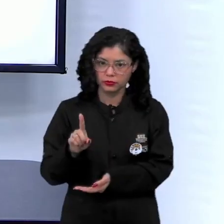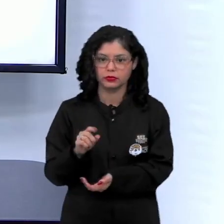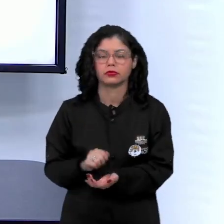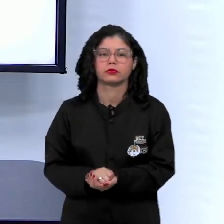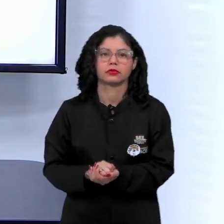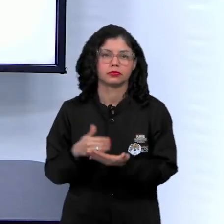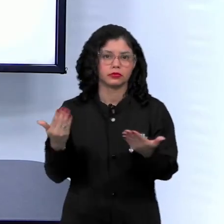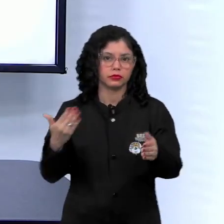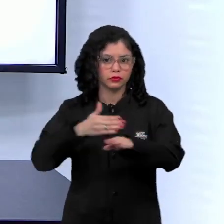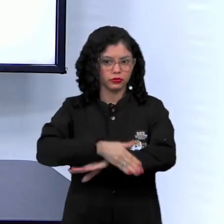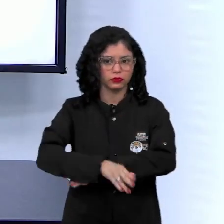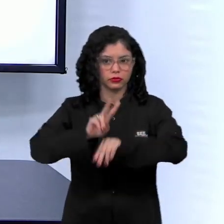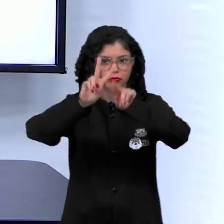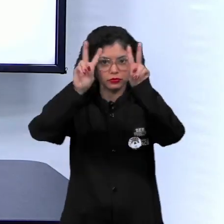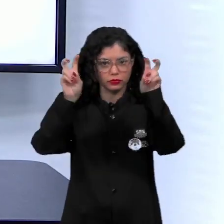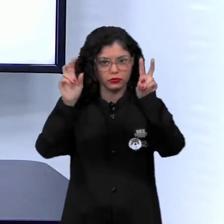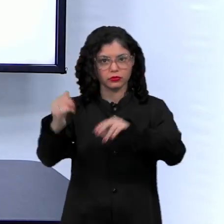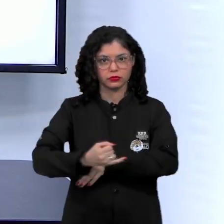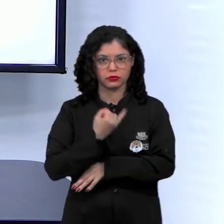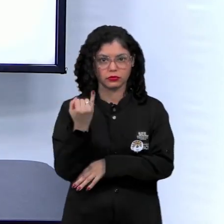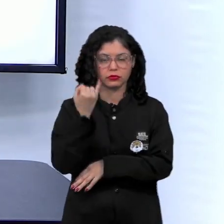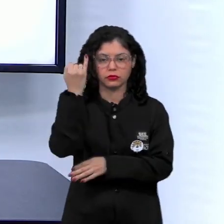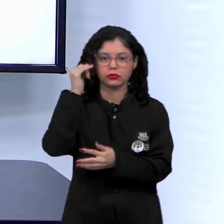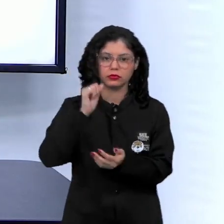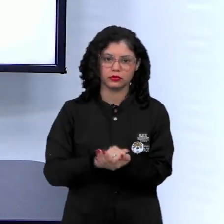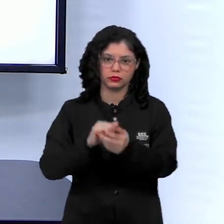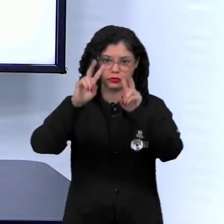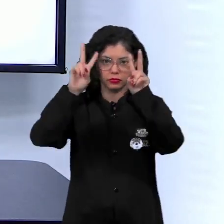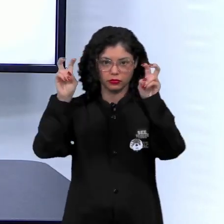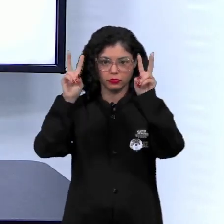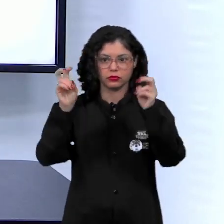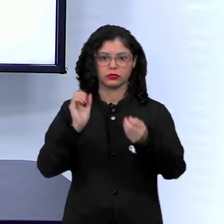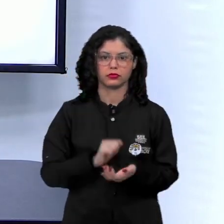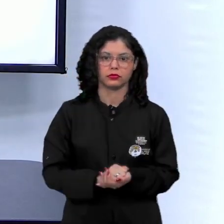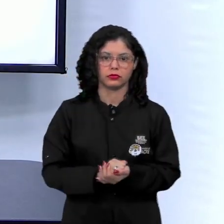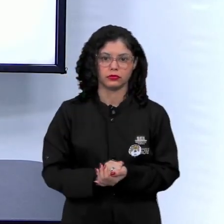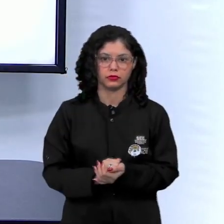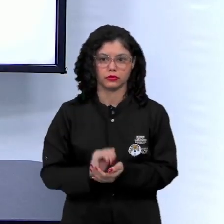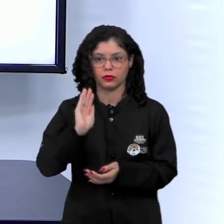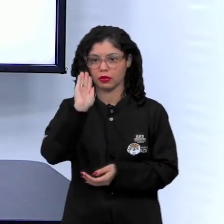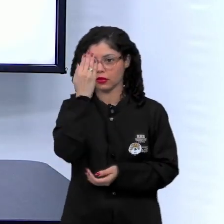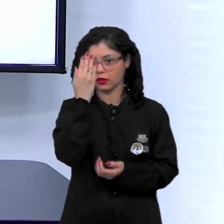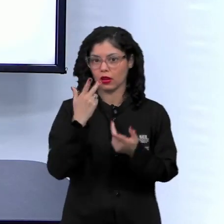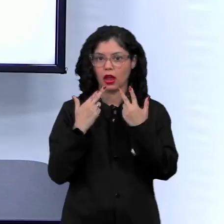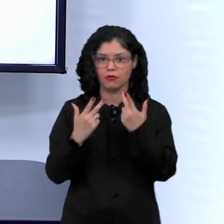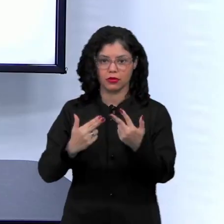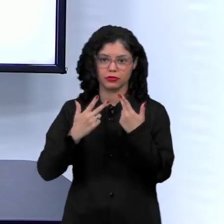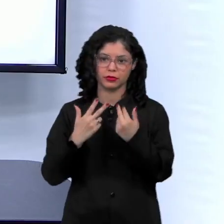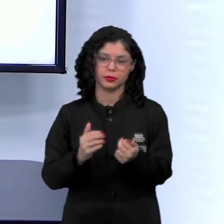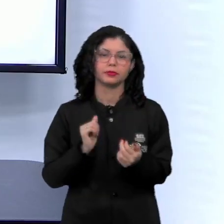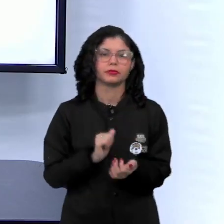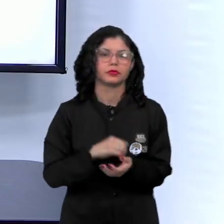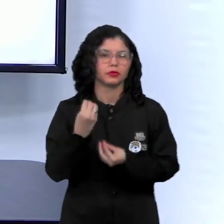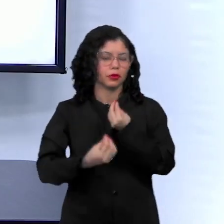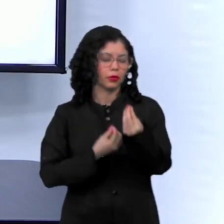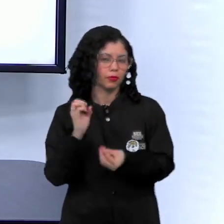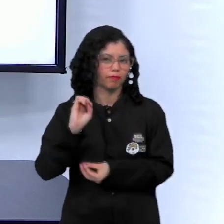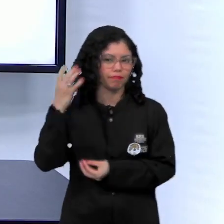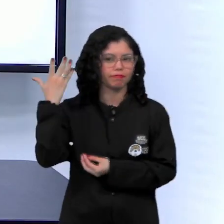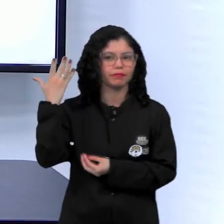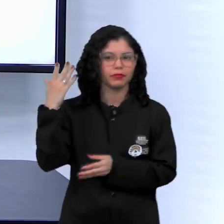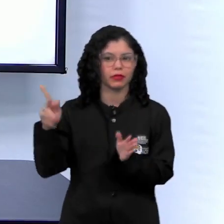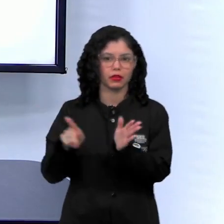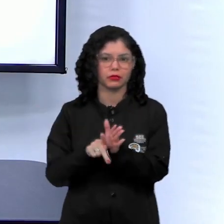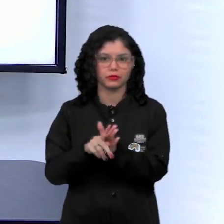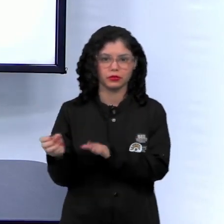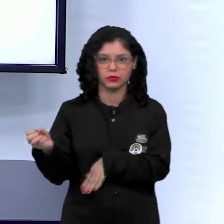nós vamos entrar em um tema muito importante que é a respeito das fake news e como elas circulam também